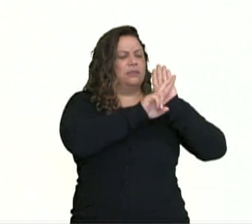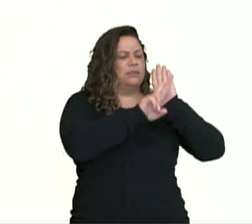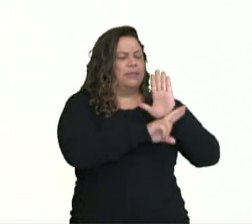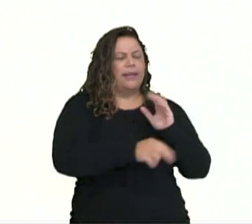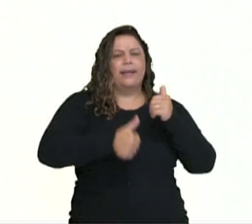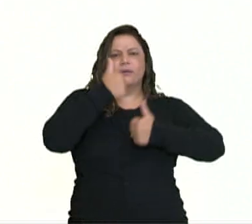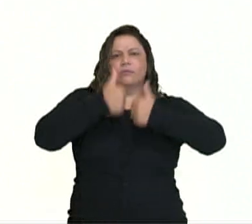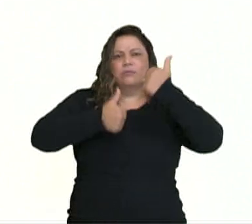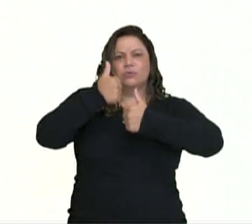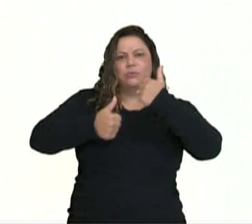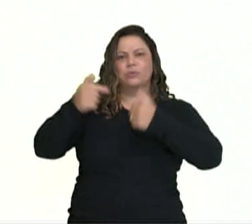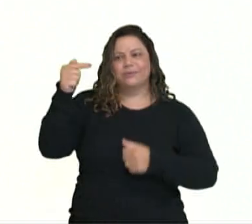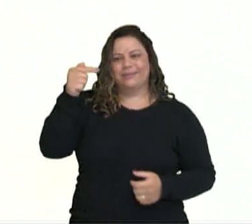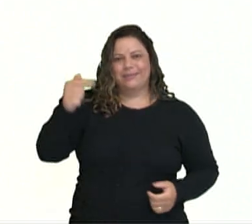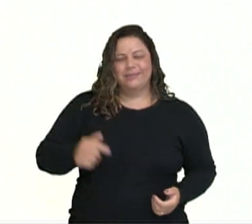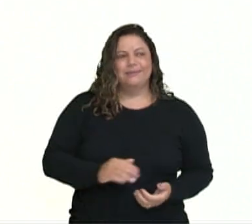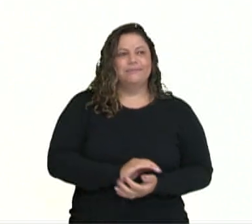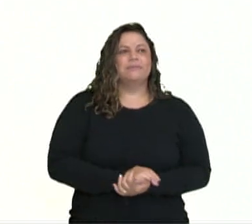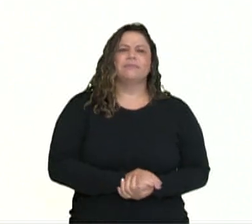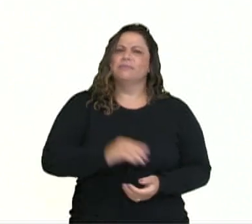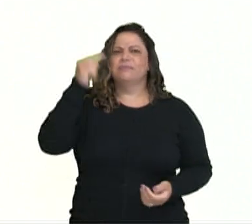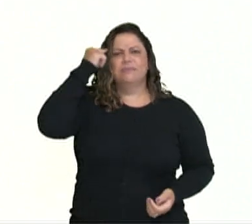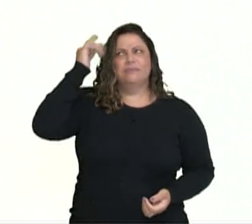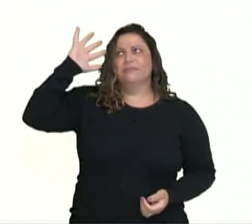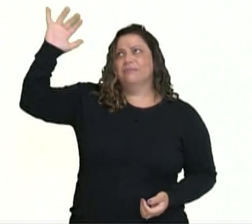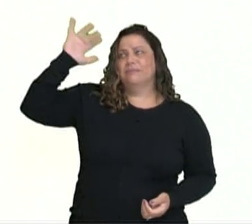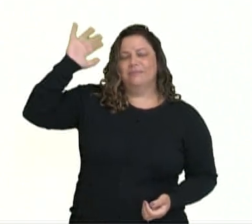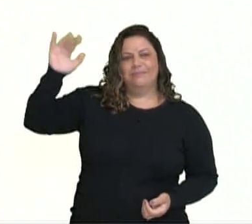7. Vamos pensar um pouquinho?